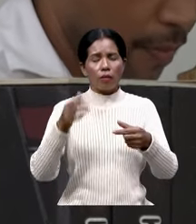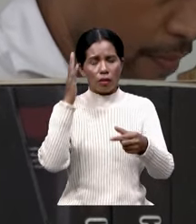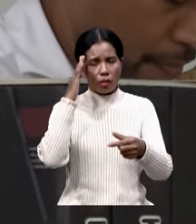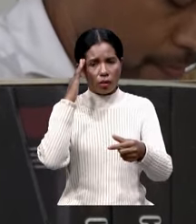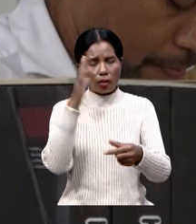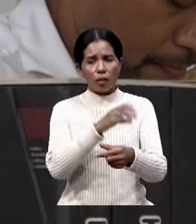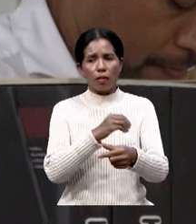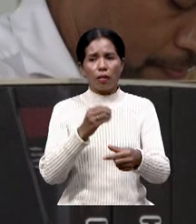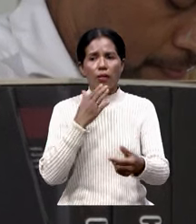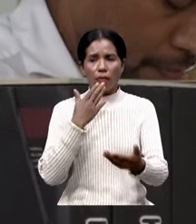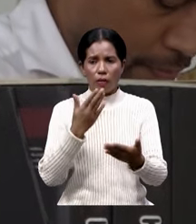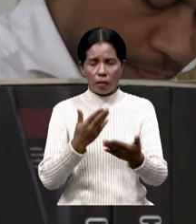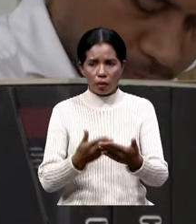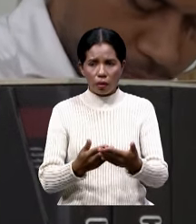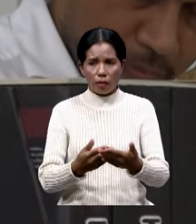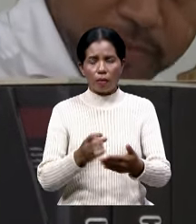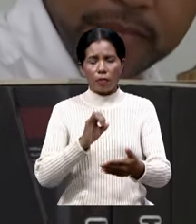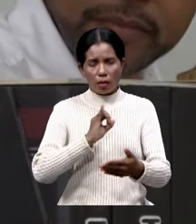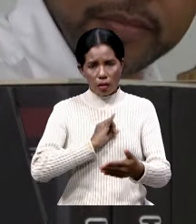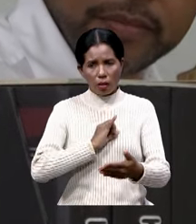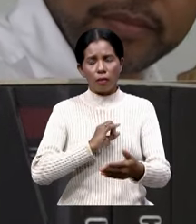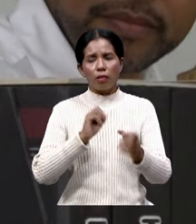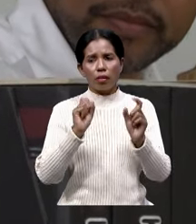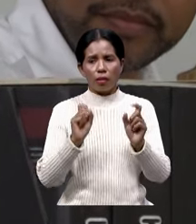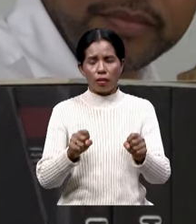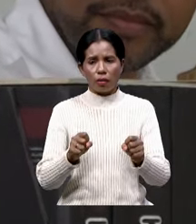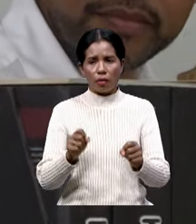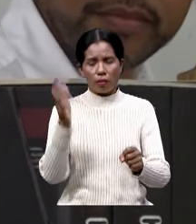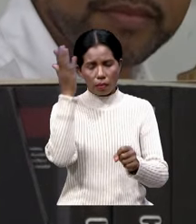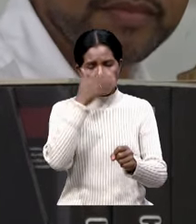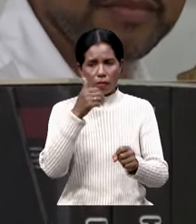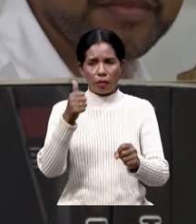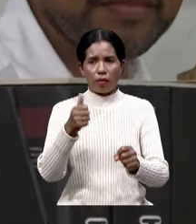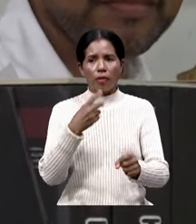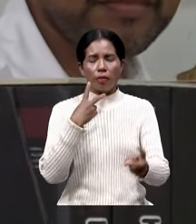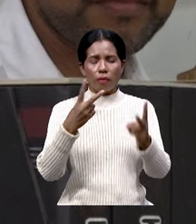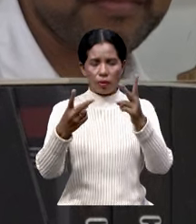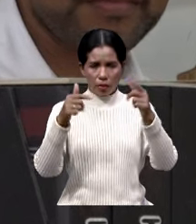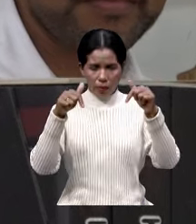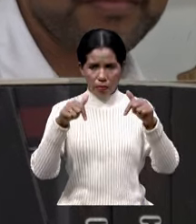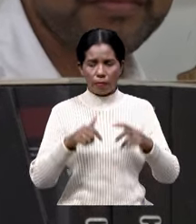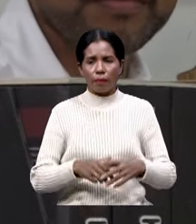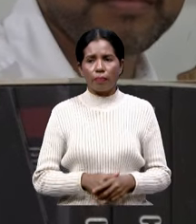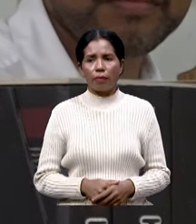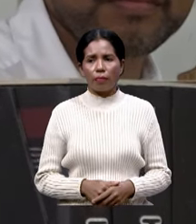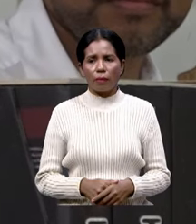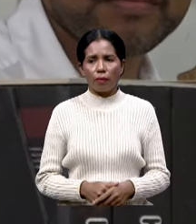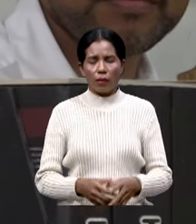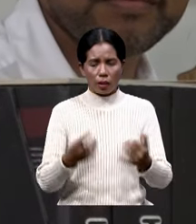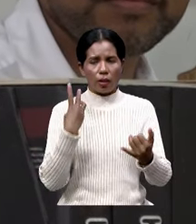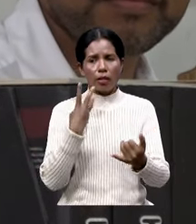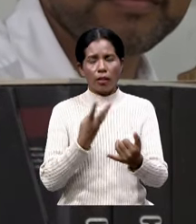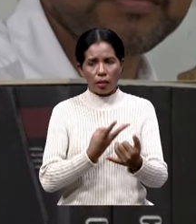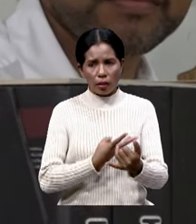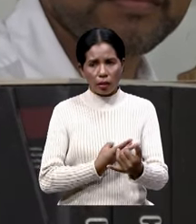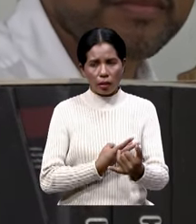nascia para todos foi para mim talvez a coisa mais bonita que aconteceu no 25 de Abril é isso que nós por